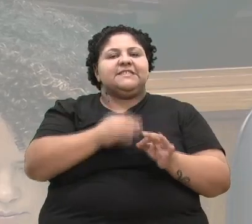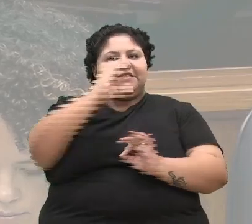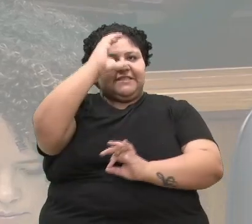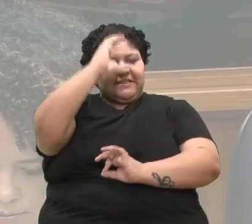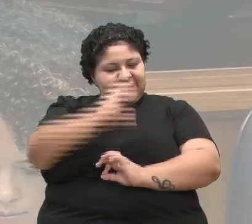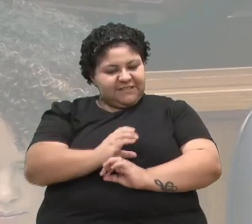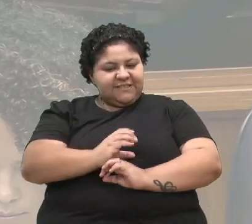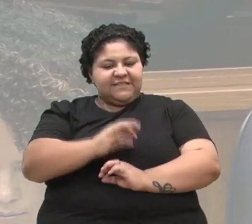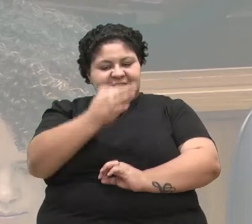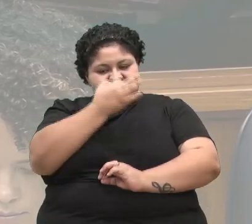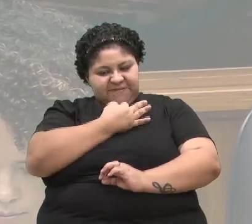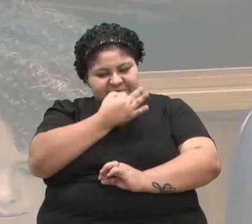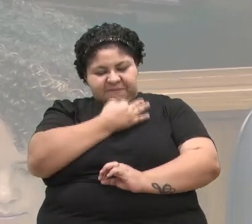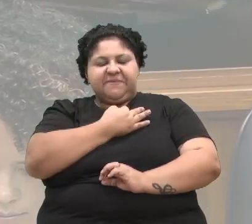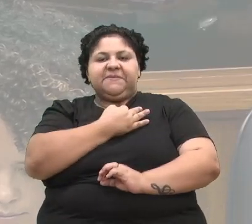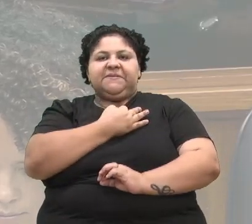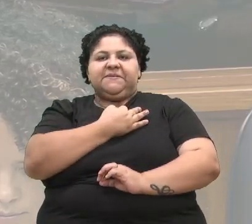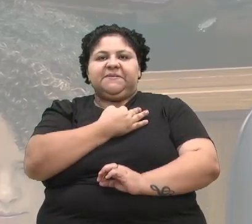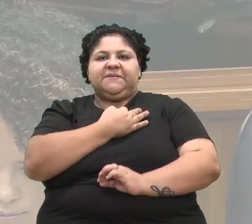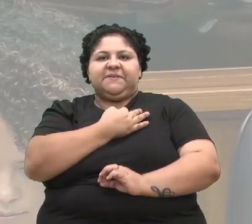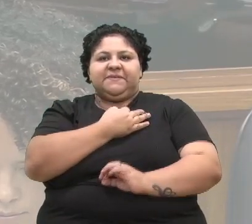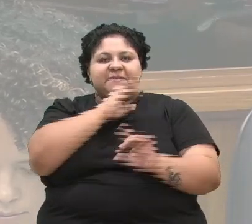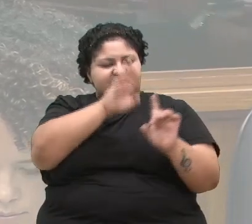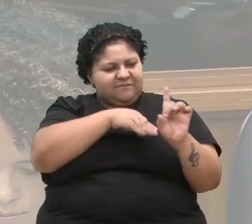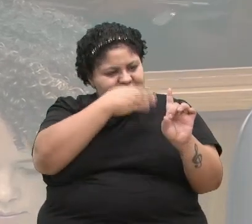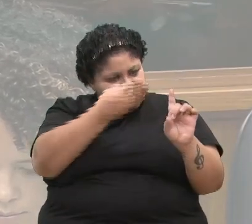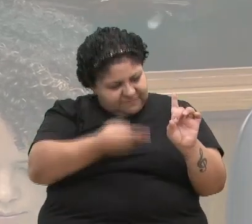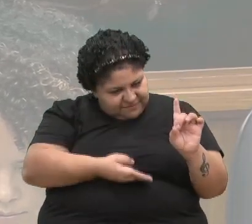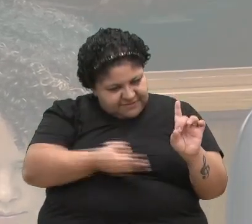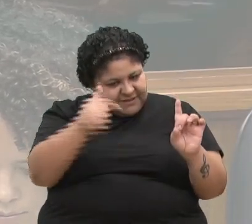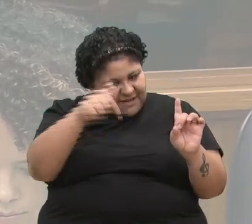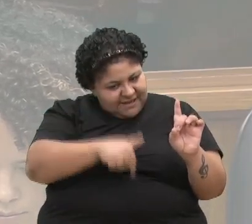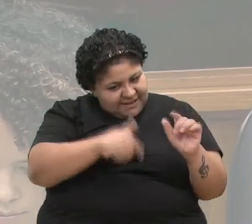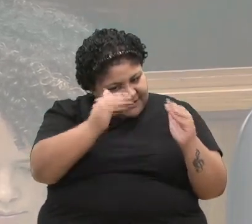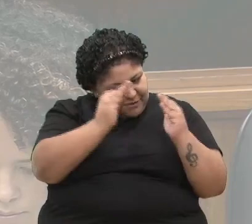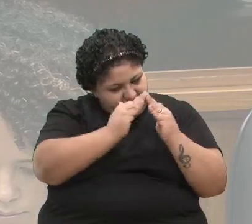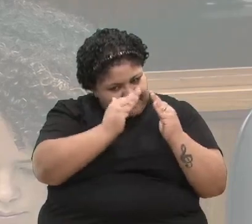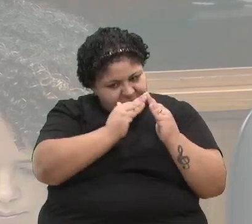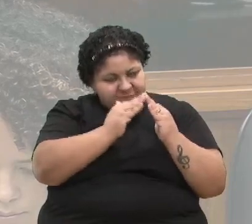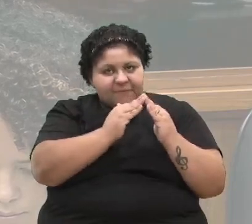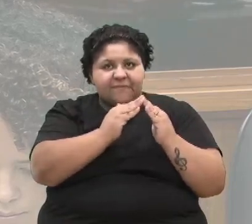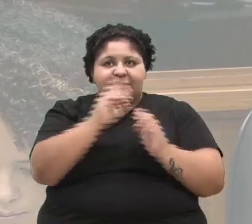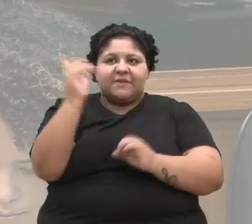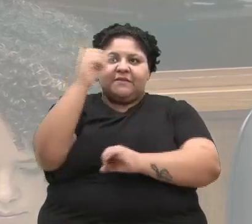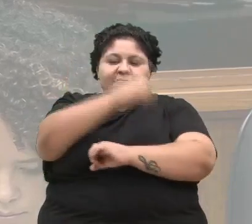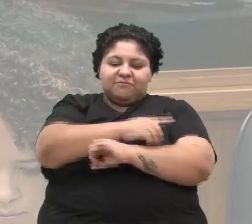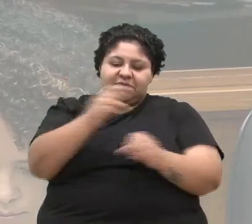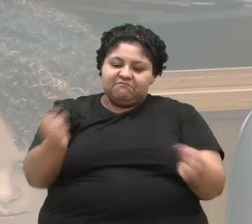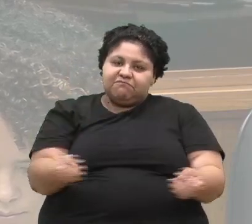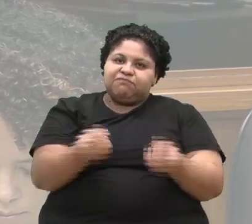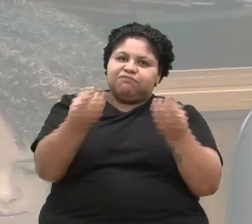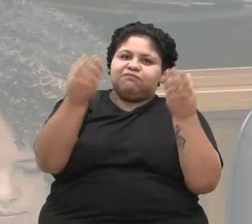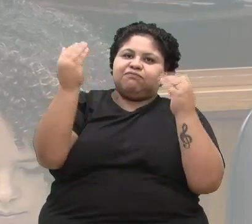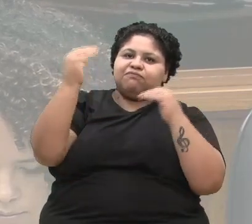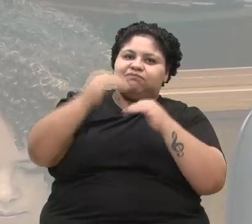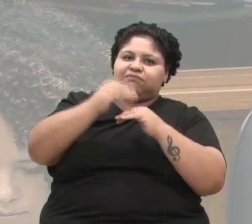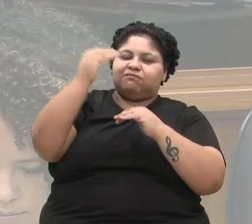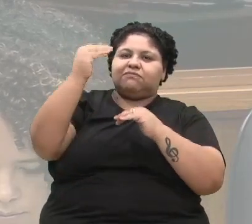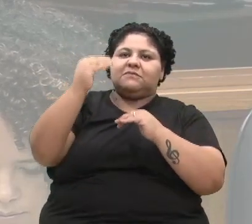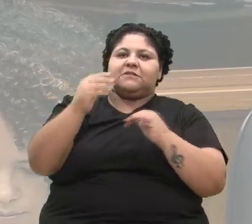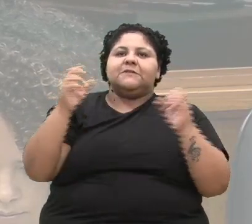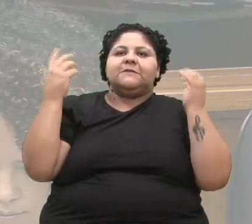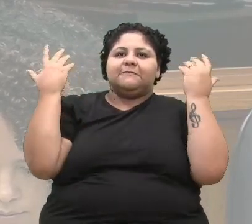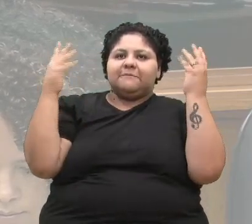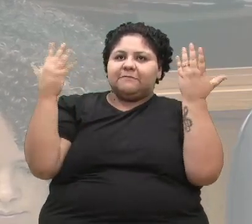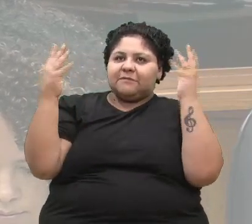cidadão caxiense, né? Uma honraria concedida a essa casa. Vai ser um dia de festa e, mais uma vez,